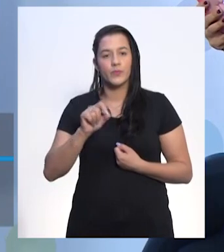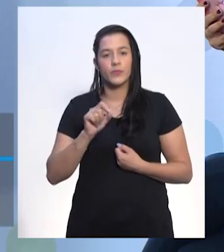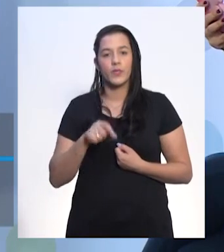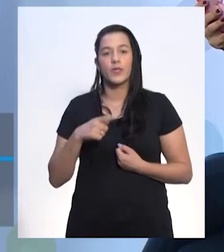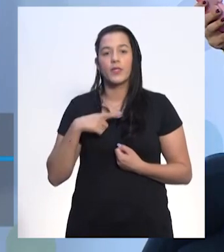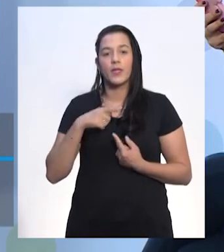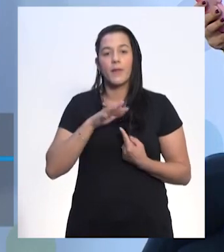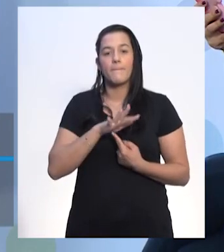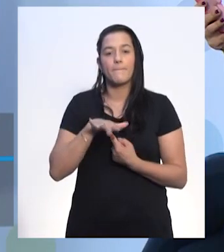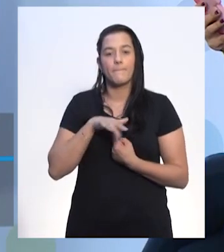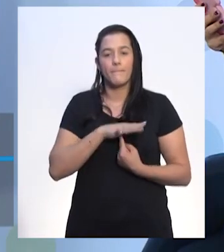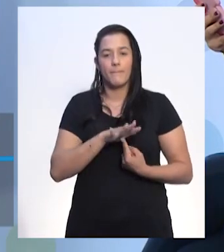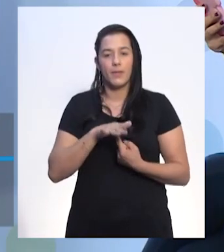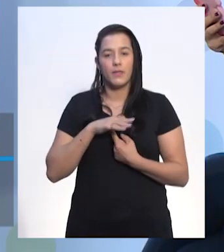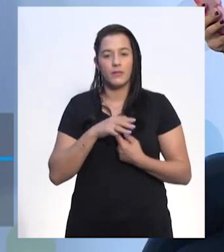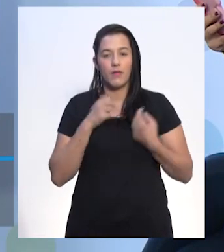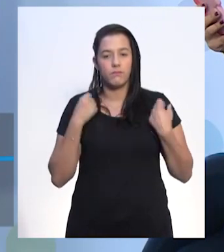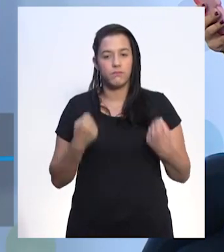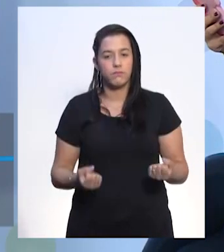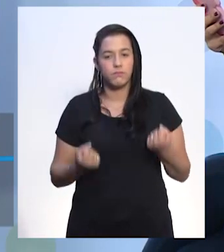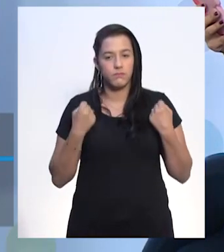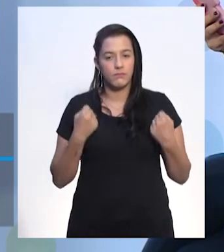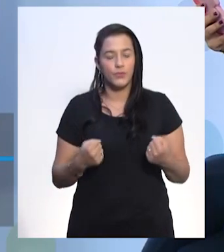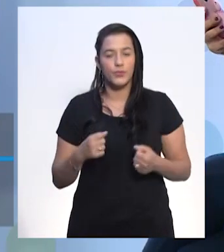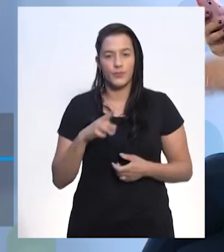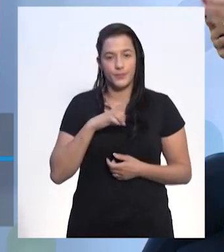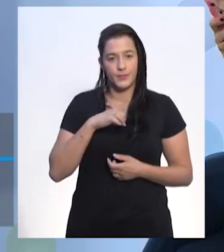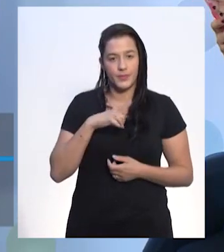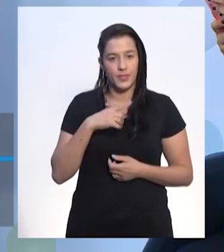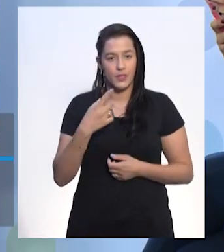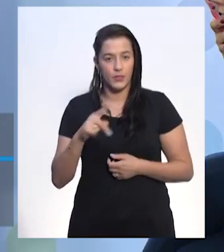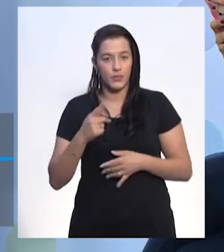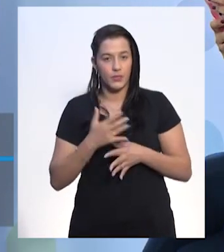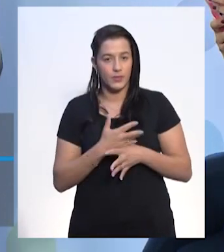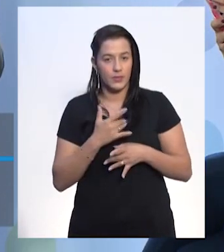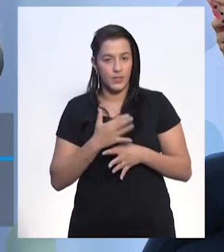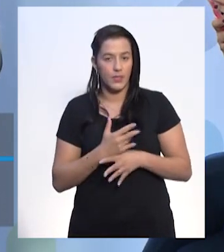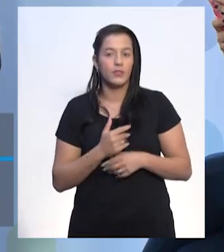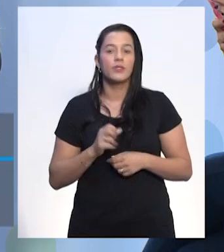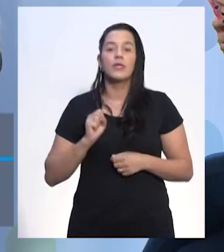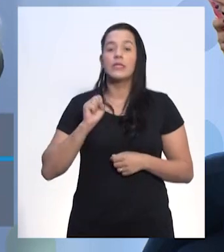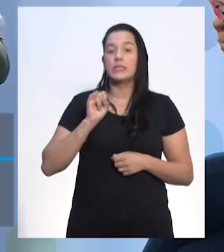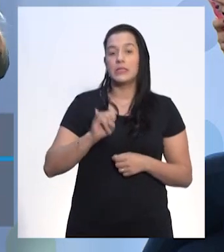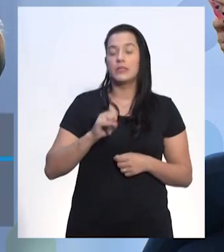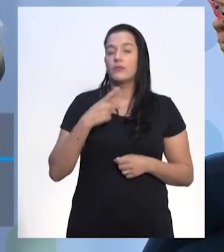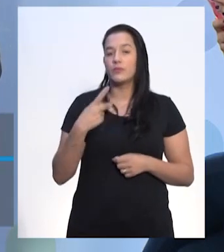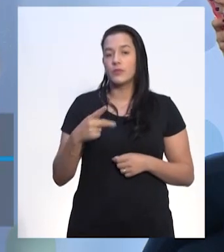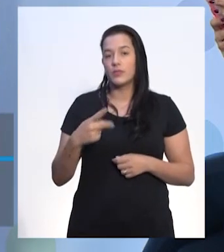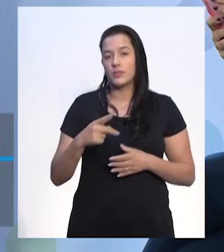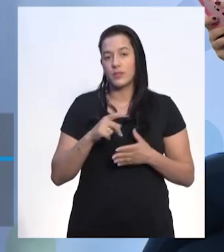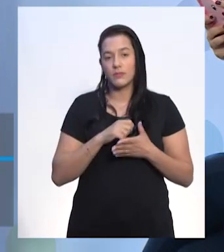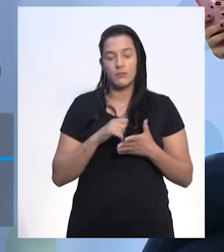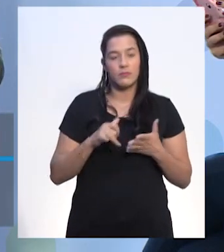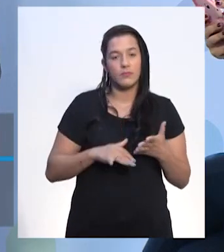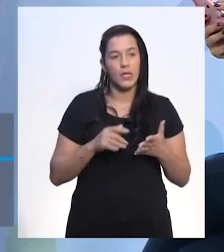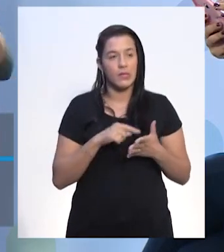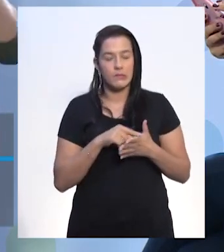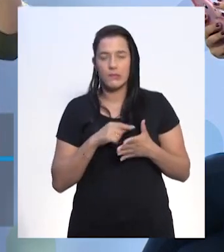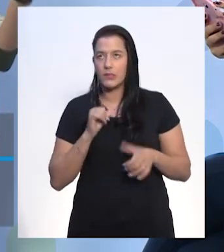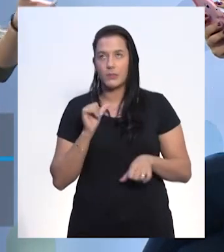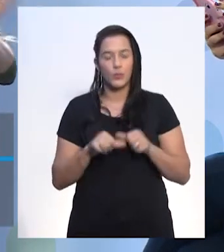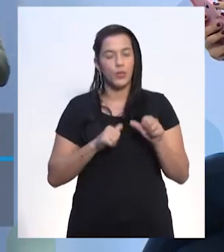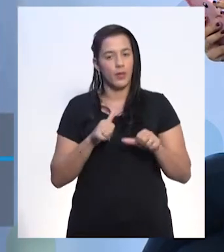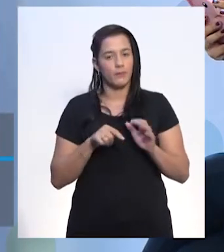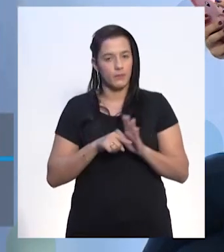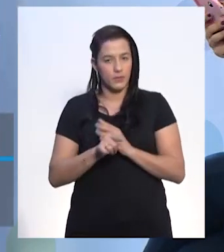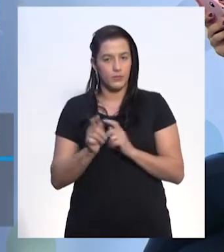esportiva em sua cidade? Né? Então, aí a gente pode até mudar a pergunta se você estiver fazendo aí no seu bairro. Existe prática esportiva perto de